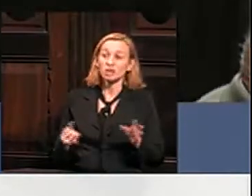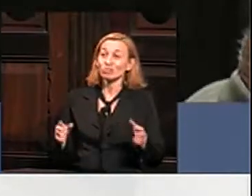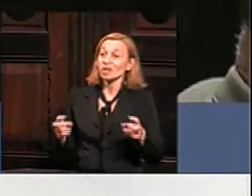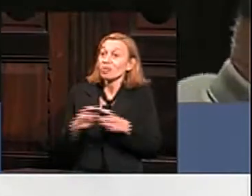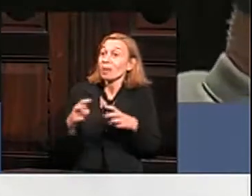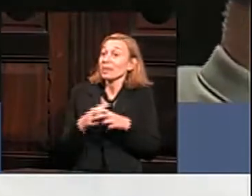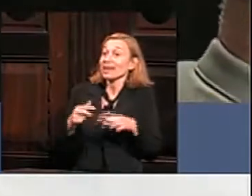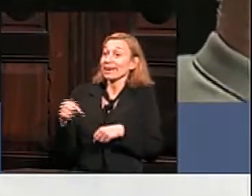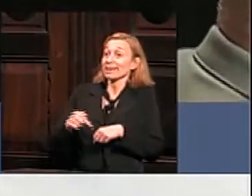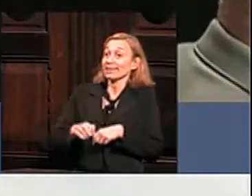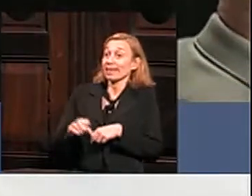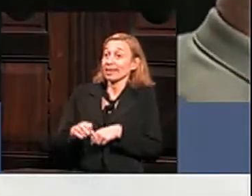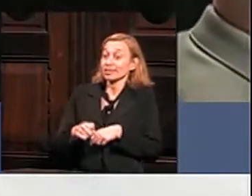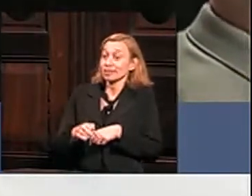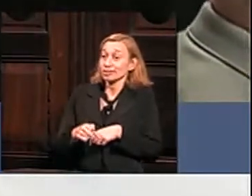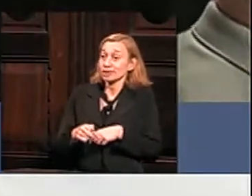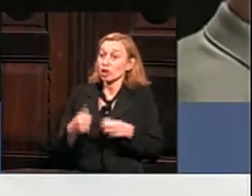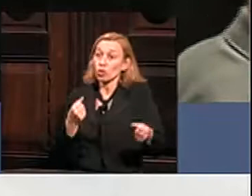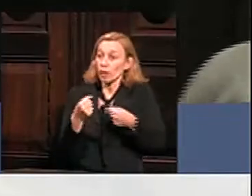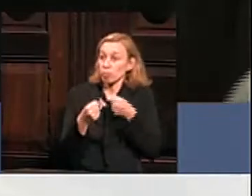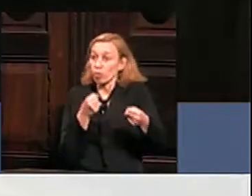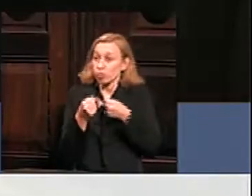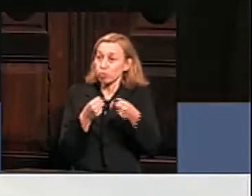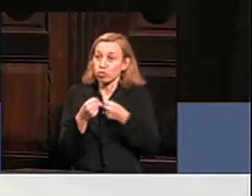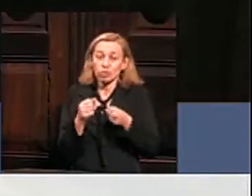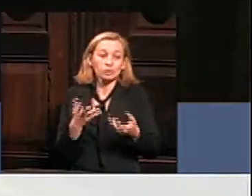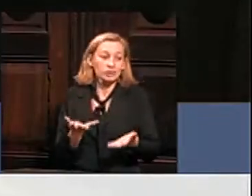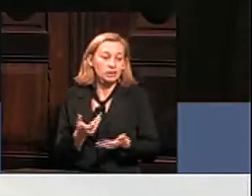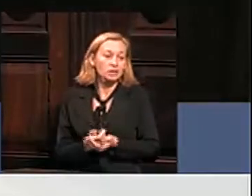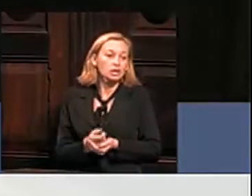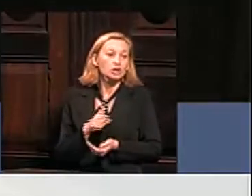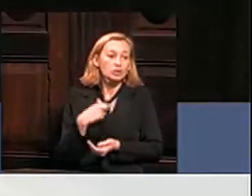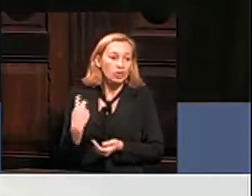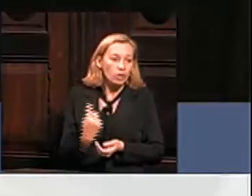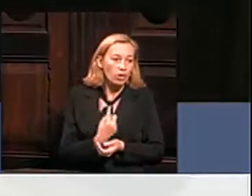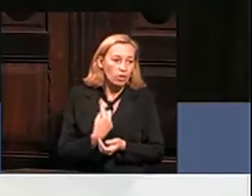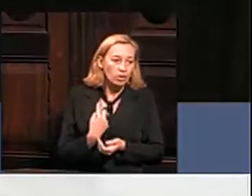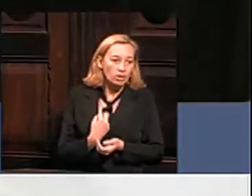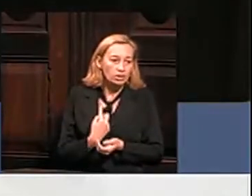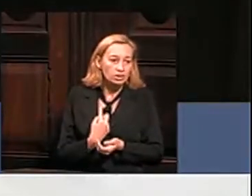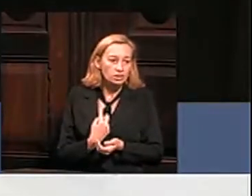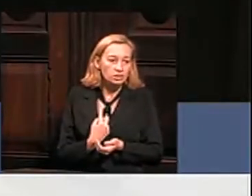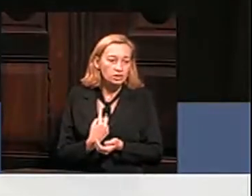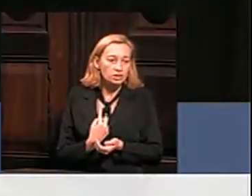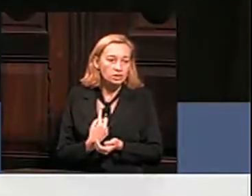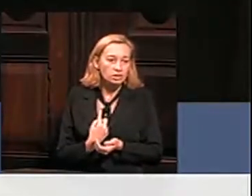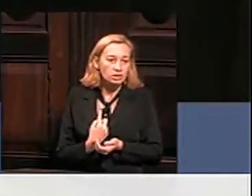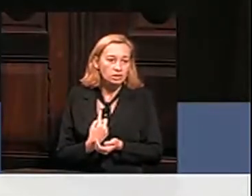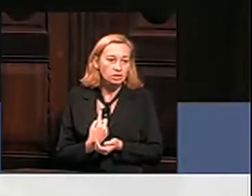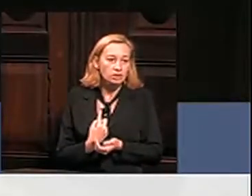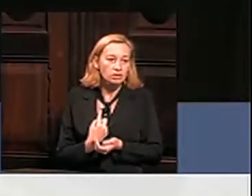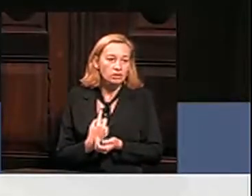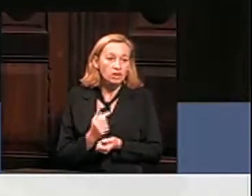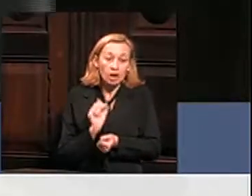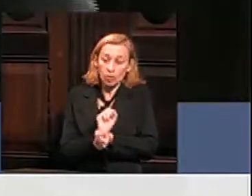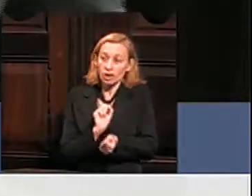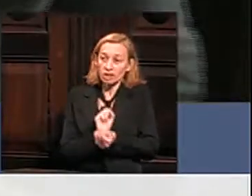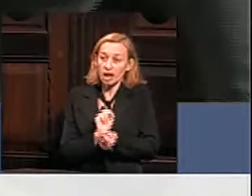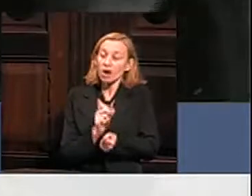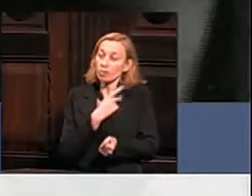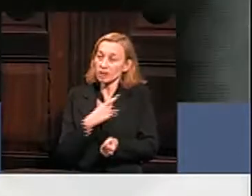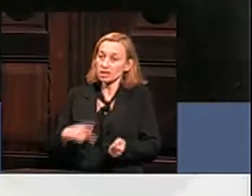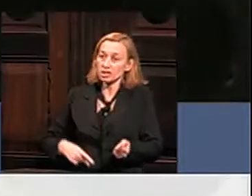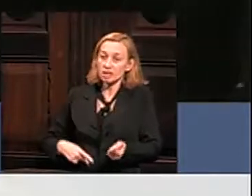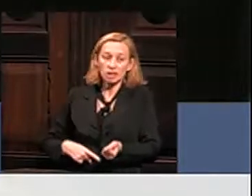de, como é que é, luta livre, que nós sigamos até a volta do deputado Siciliano, presidente